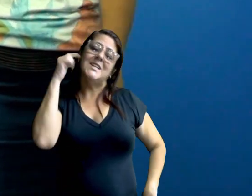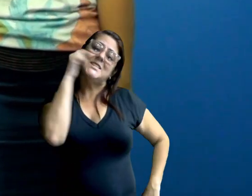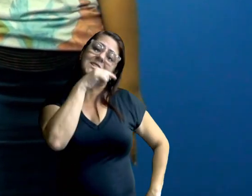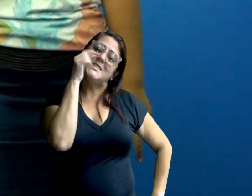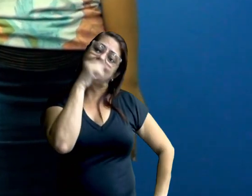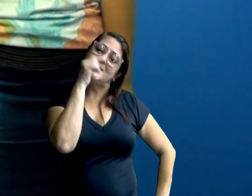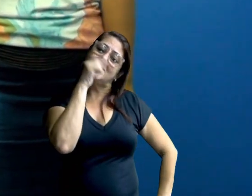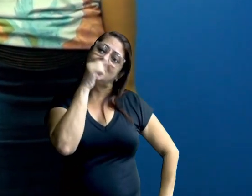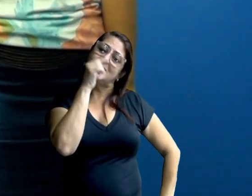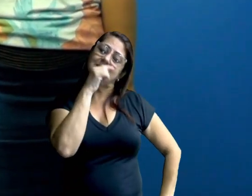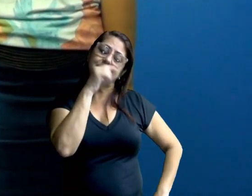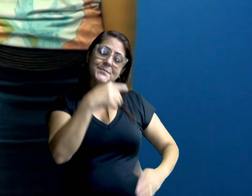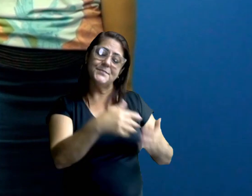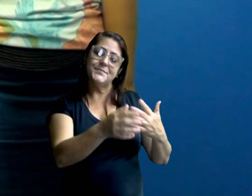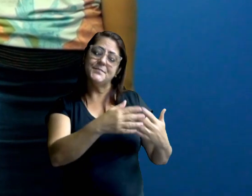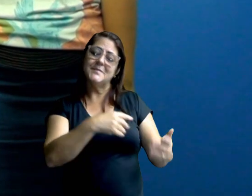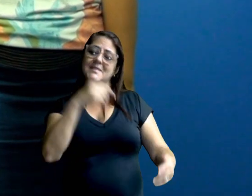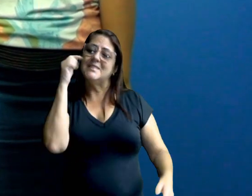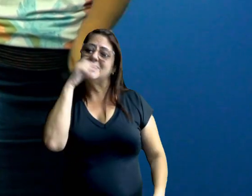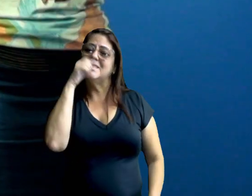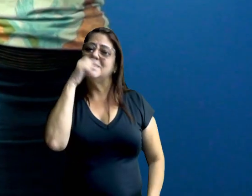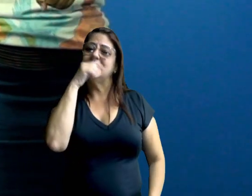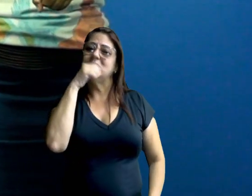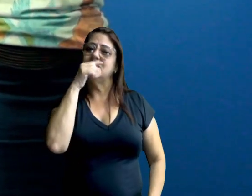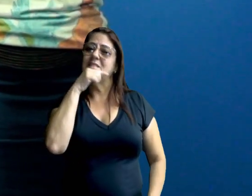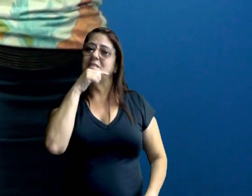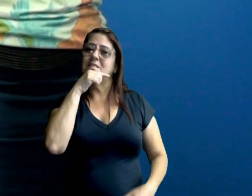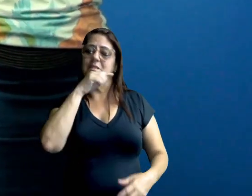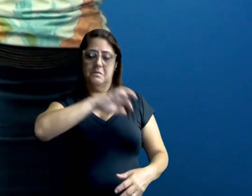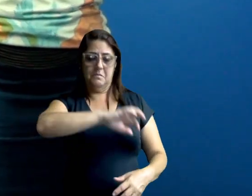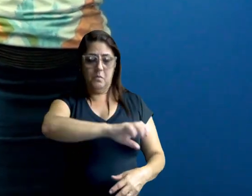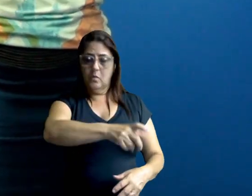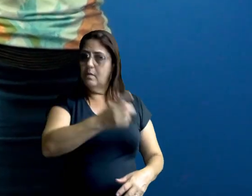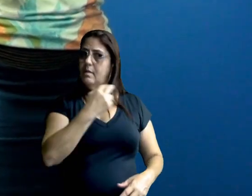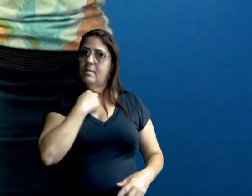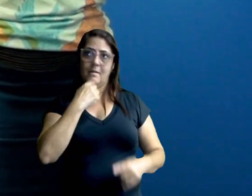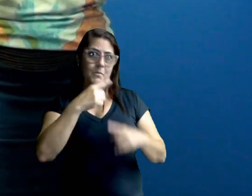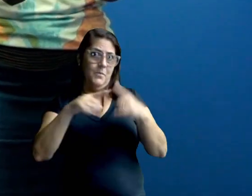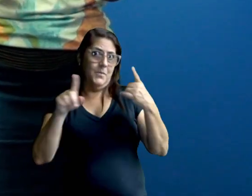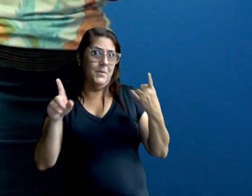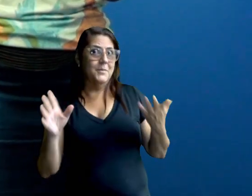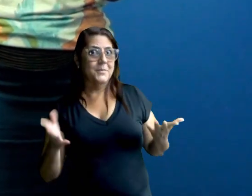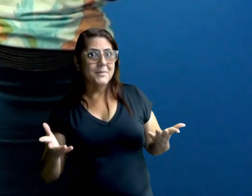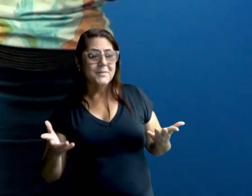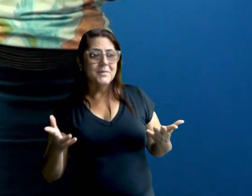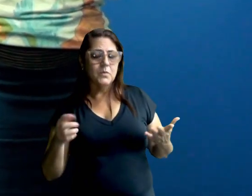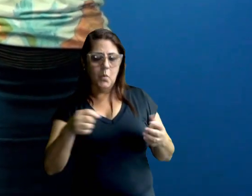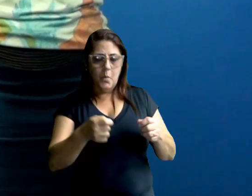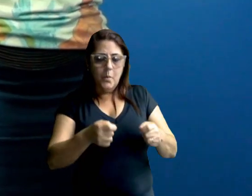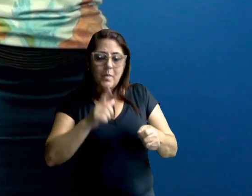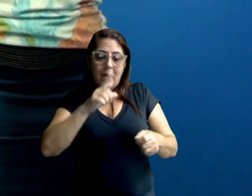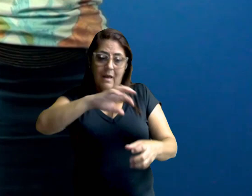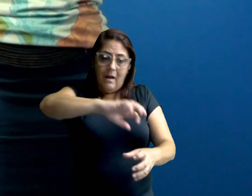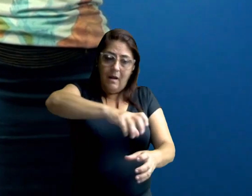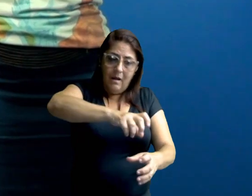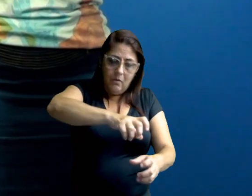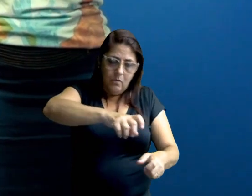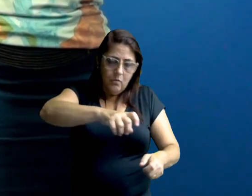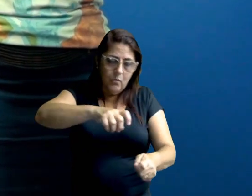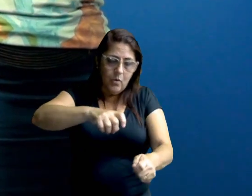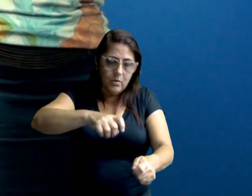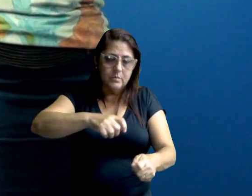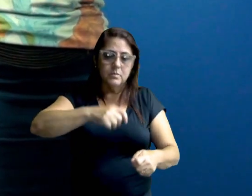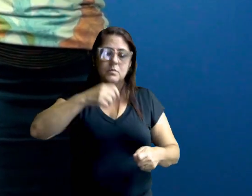aquela água, mas você tá escovando o dente ali, ó, é a torneira ligada. Não pode. Você molha ali, né, a sua escova, fecha a